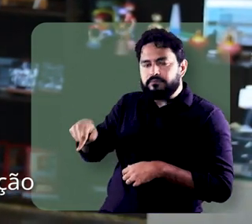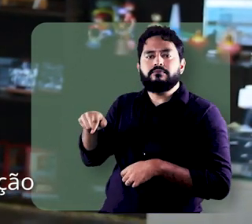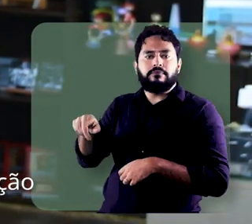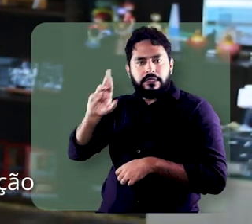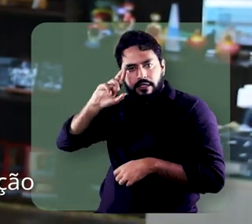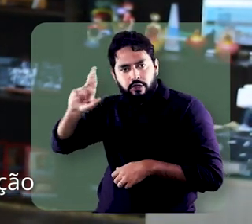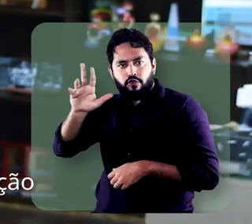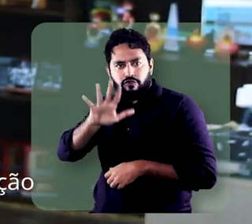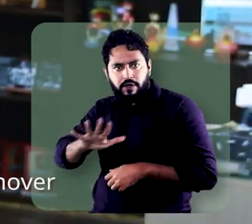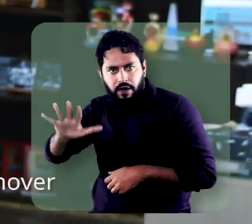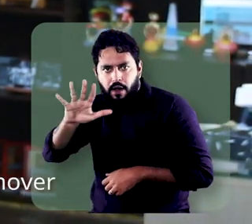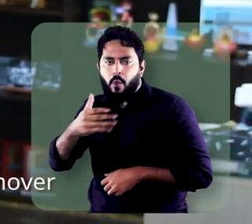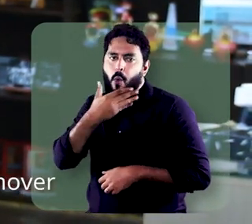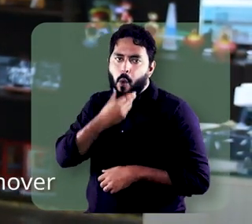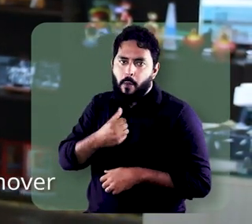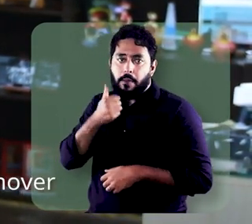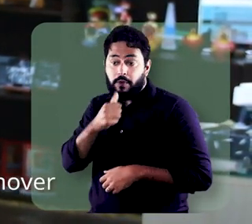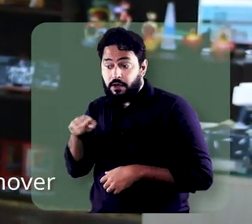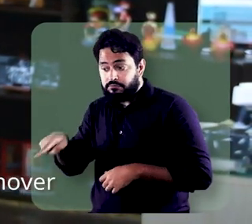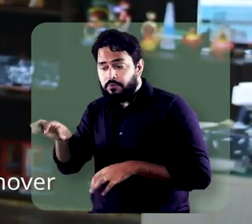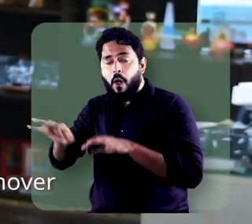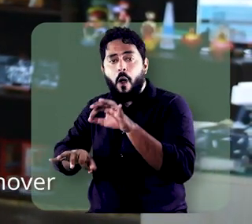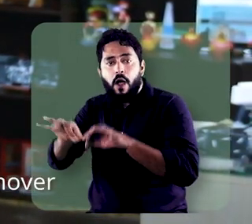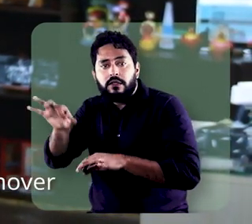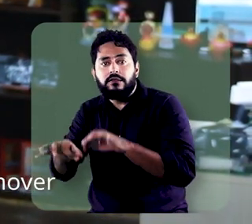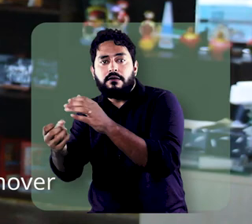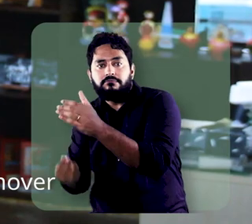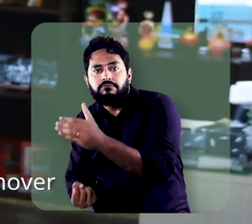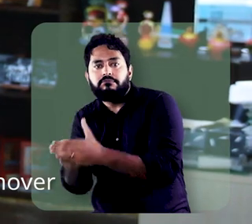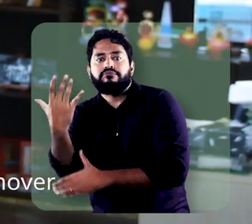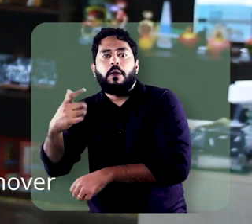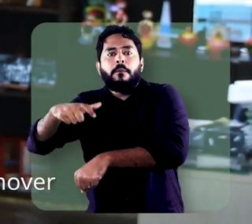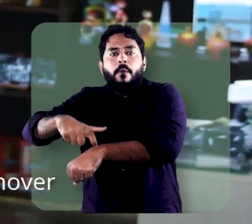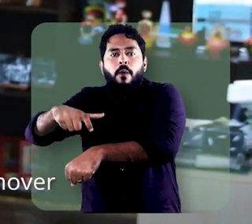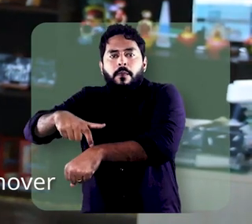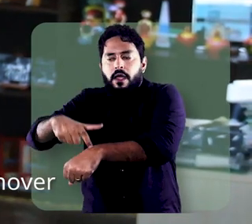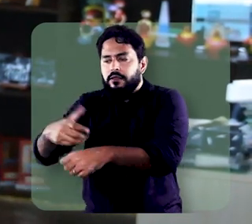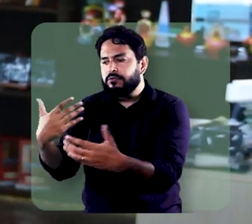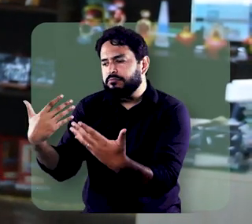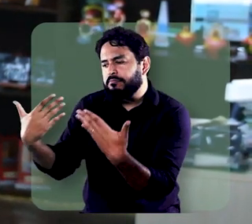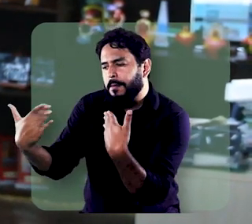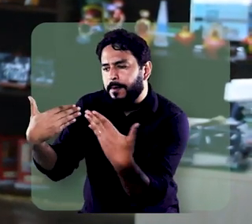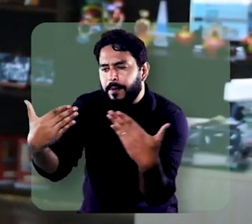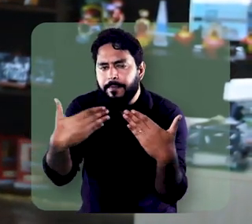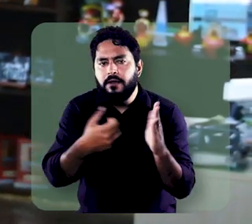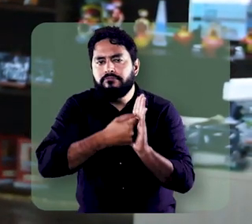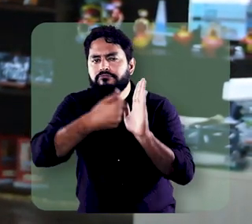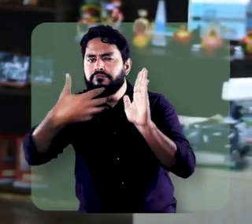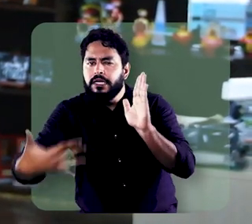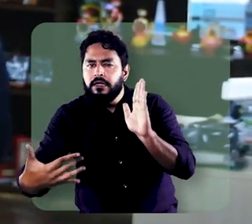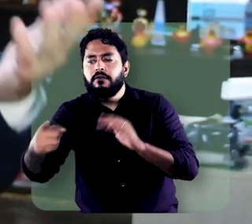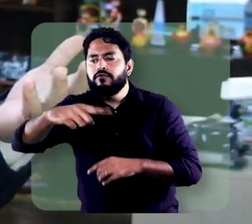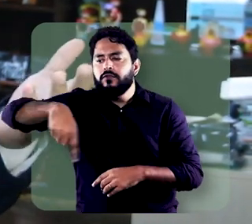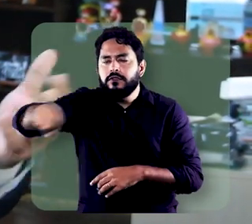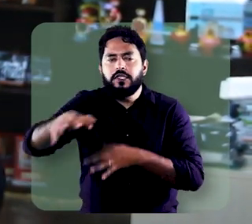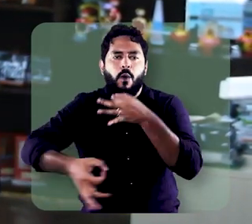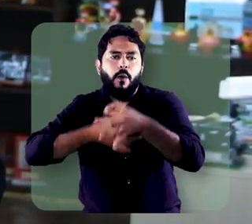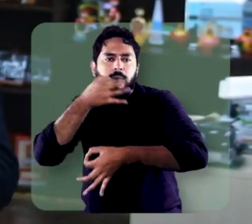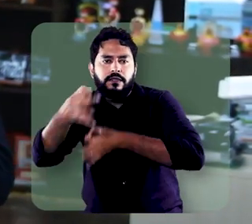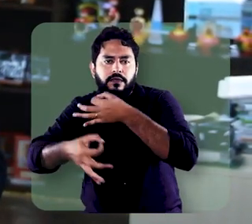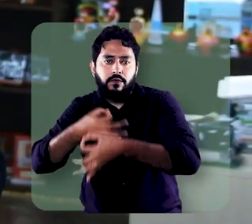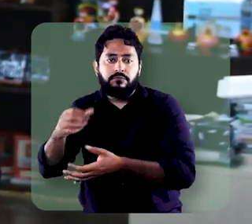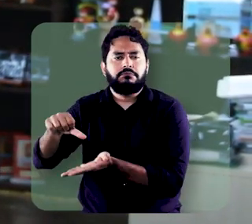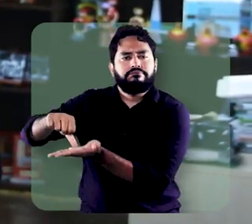a coordenação dos diretores e das diretoras gerais que irão promover esses momentos de escuta e